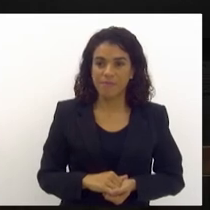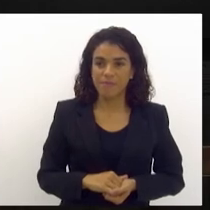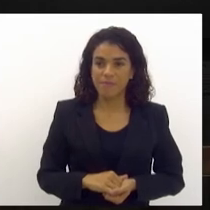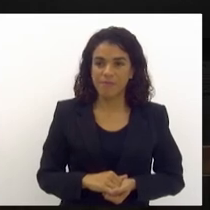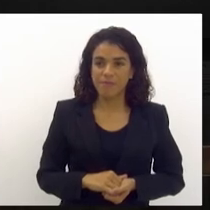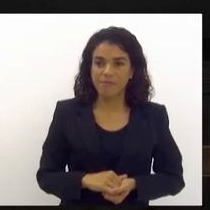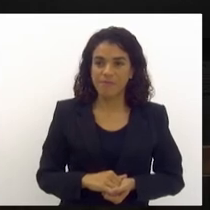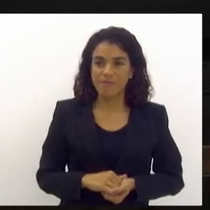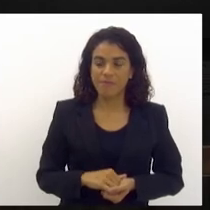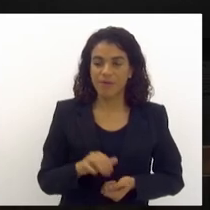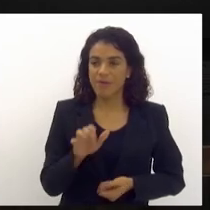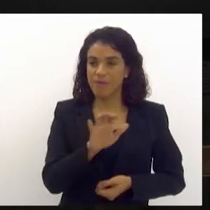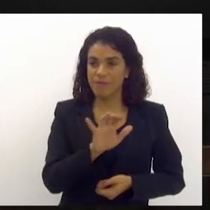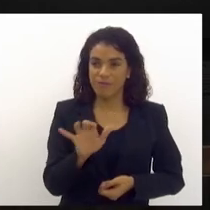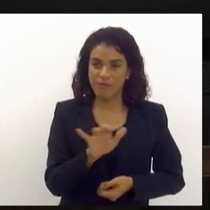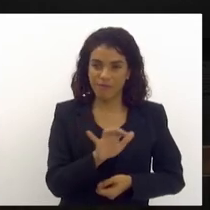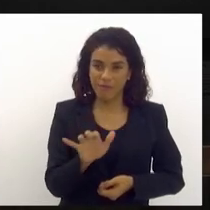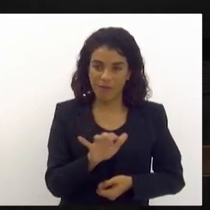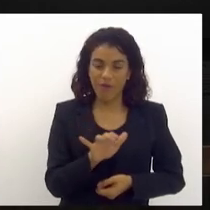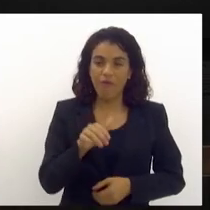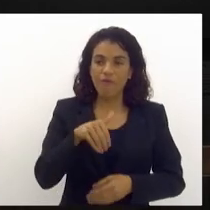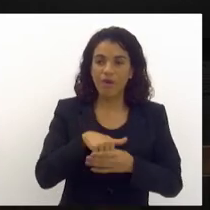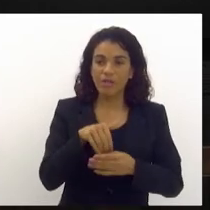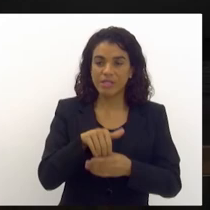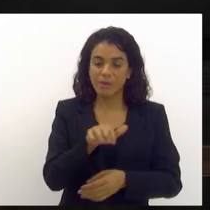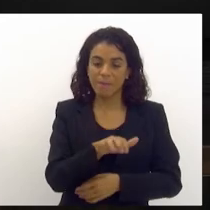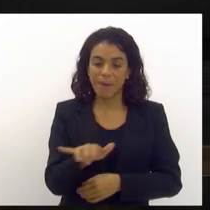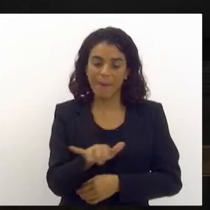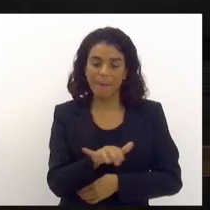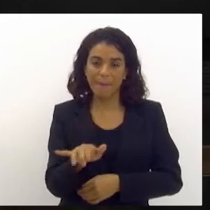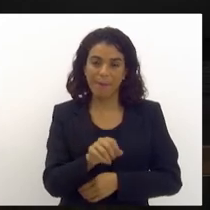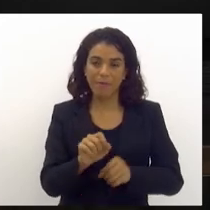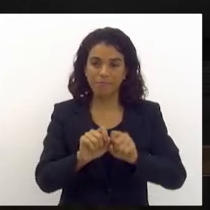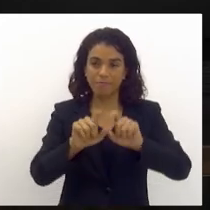Votação no painel, senhores deputados, por gentileza.